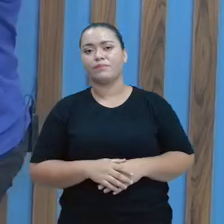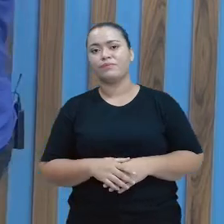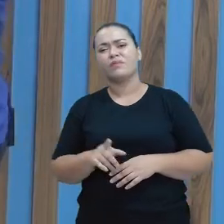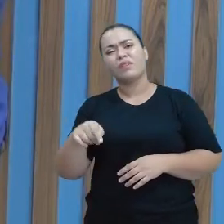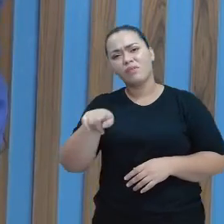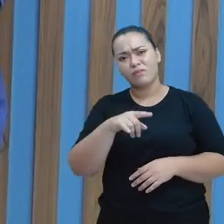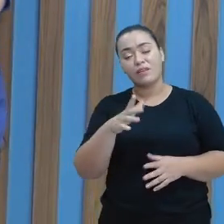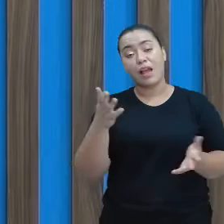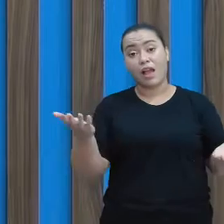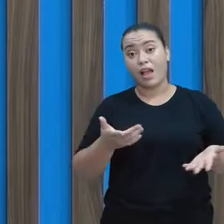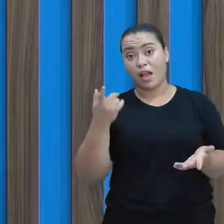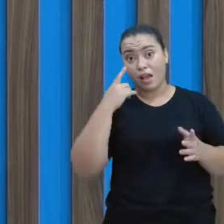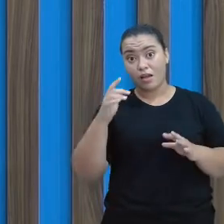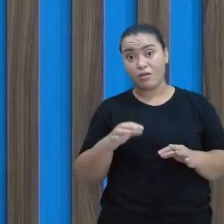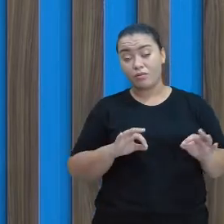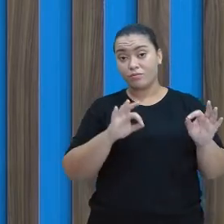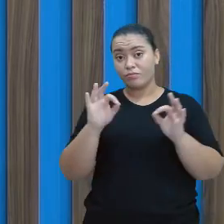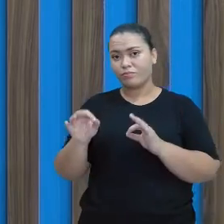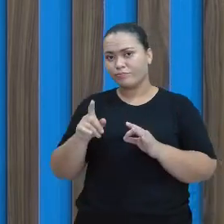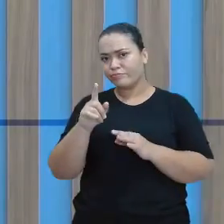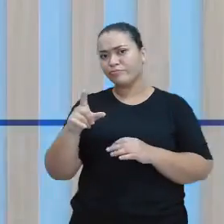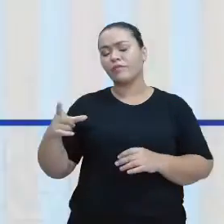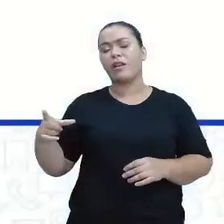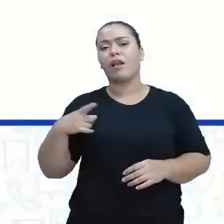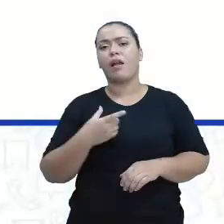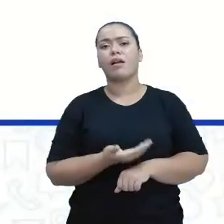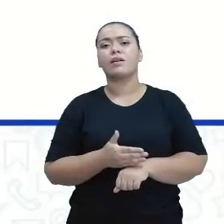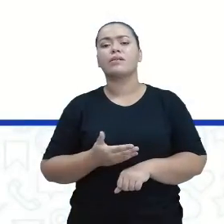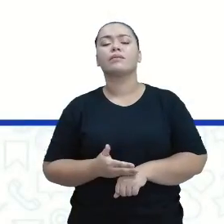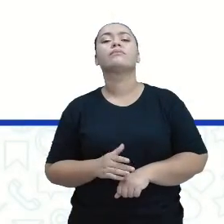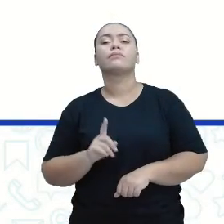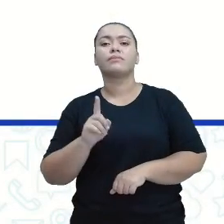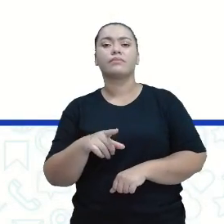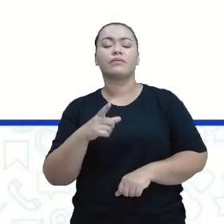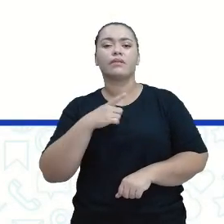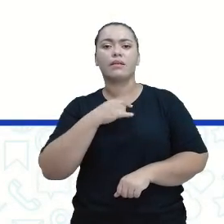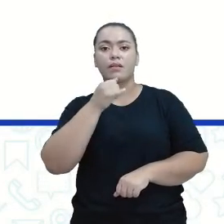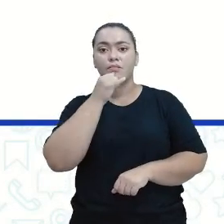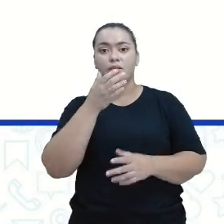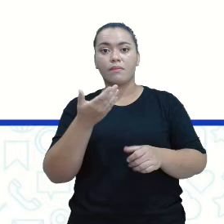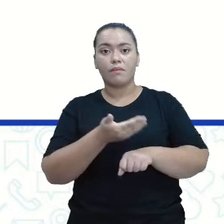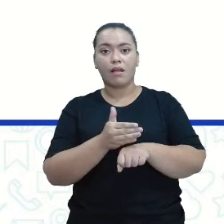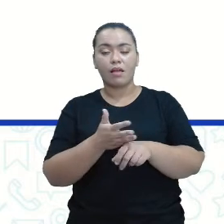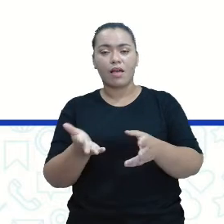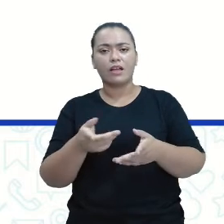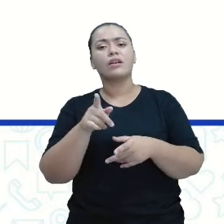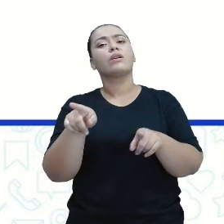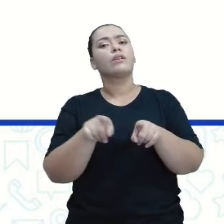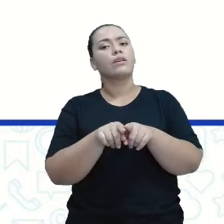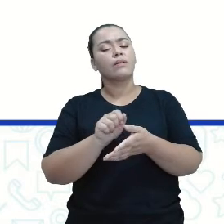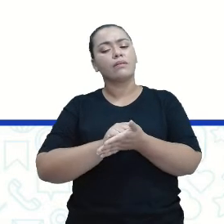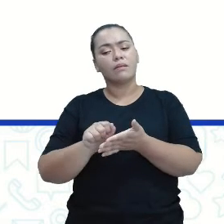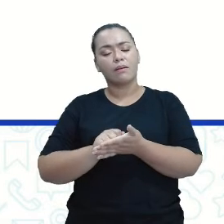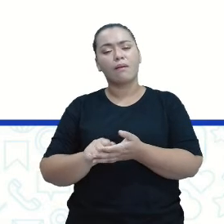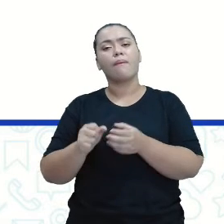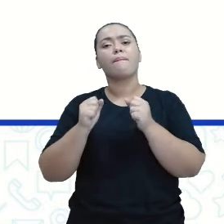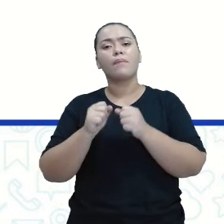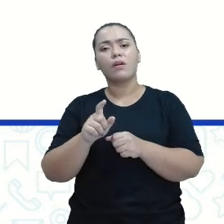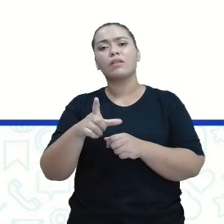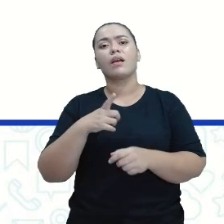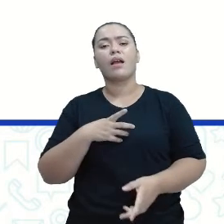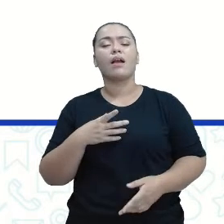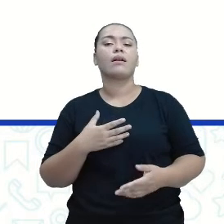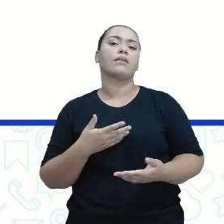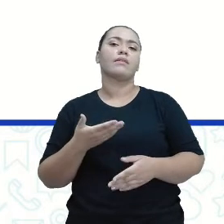está vendo aí agora um exemplo prático, né? Isso aí já é questão, certo? Que a gente pode envolver um